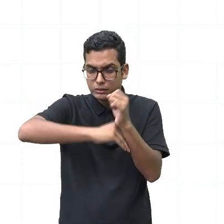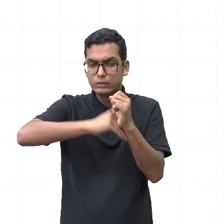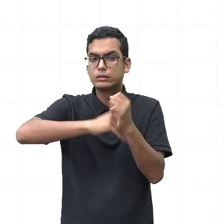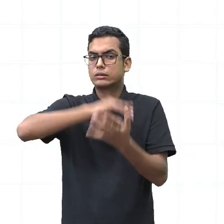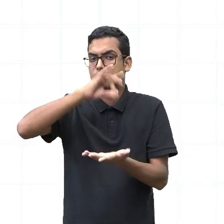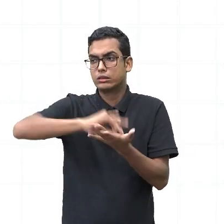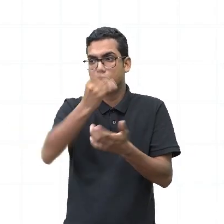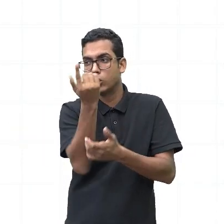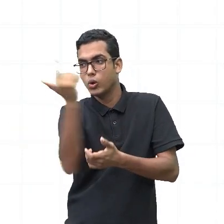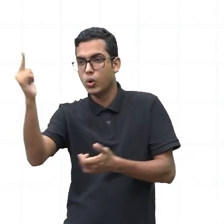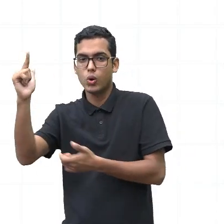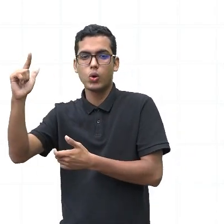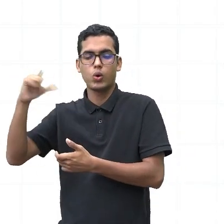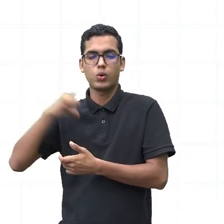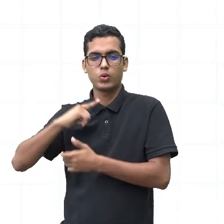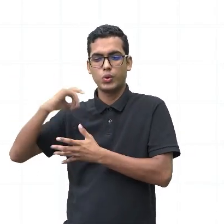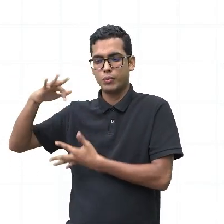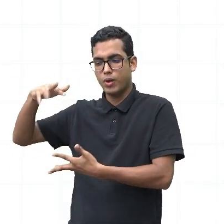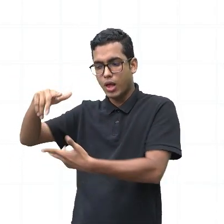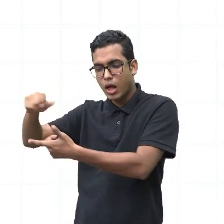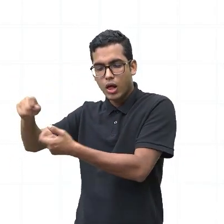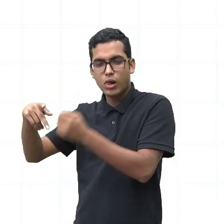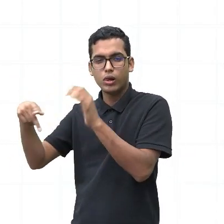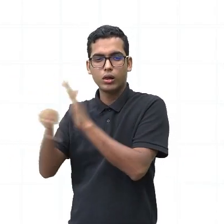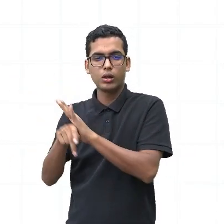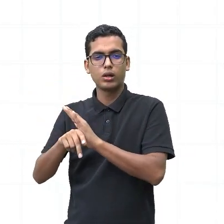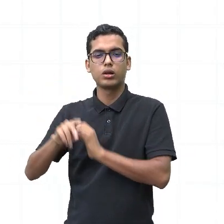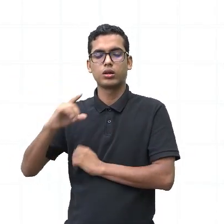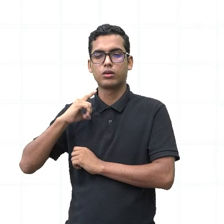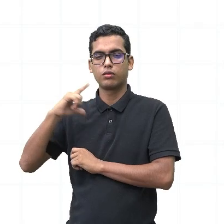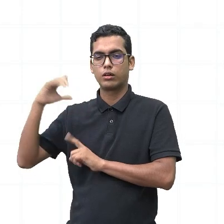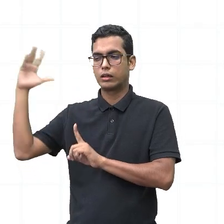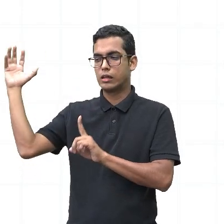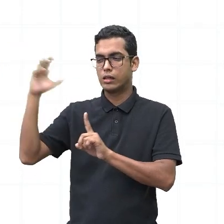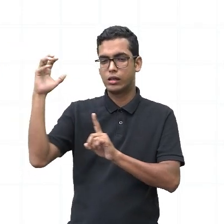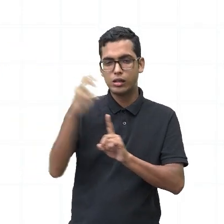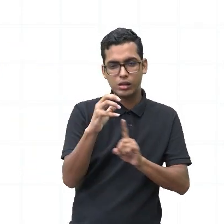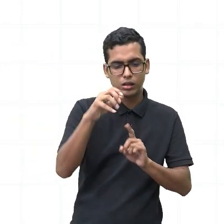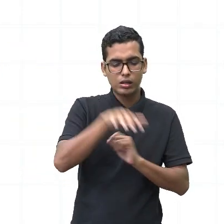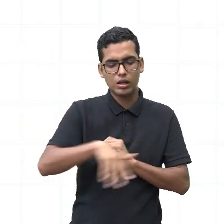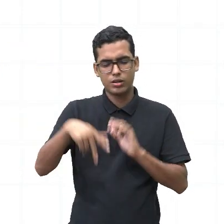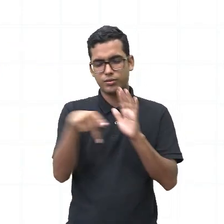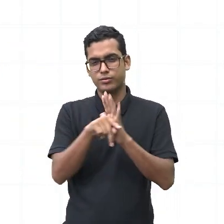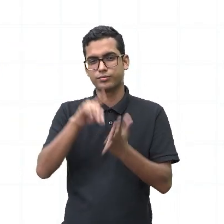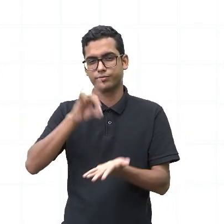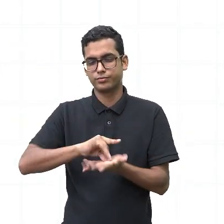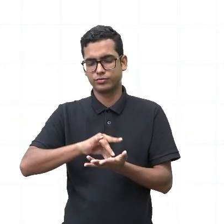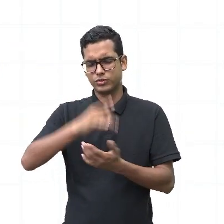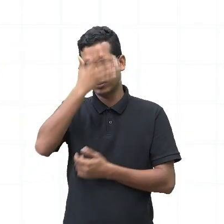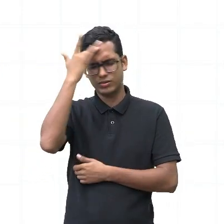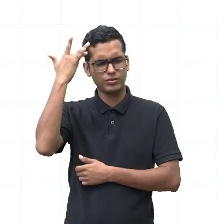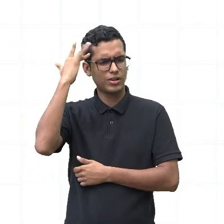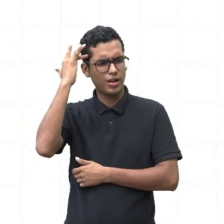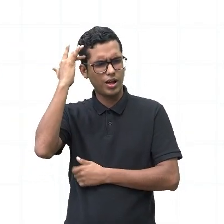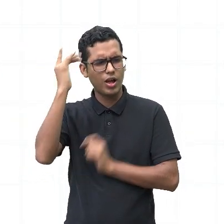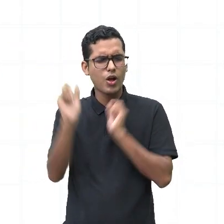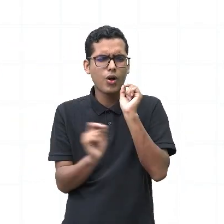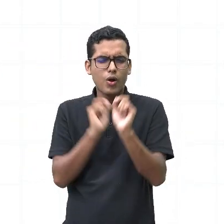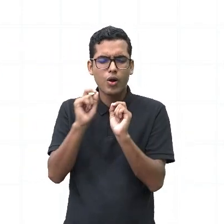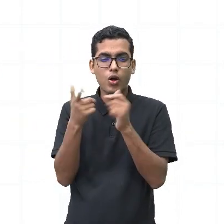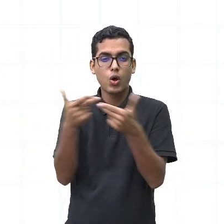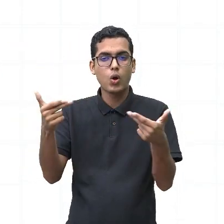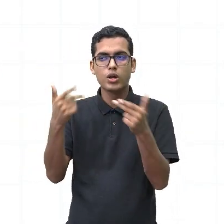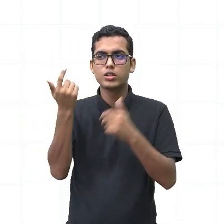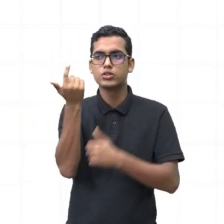outro planeta, que acaba interferindo ali. Então, sempre tem essas questões das pessoas acharem que são coisa de